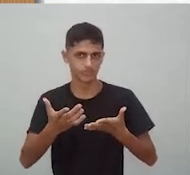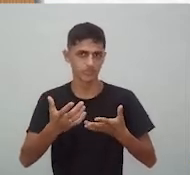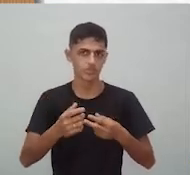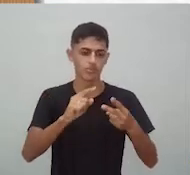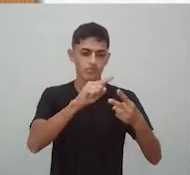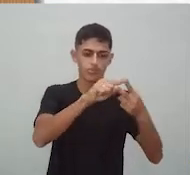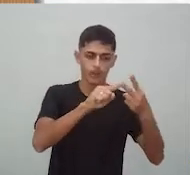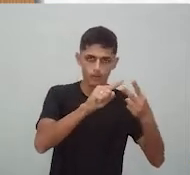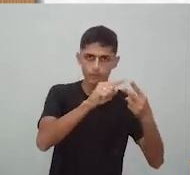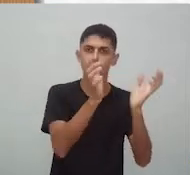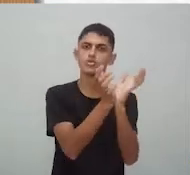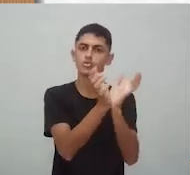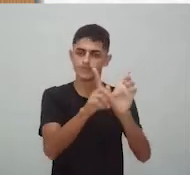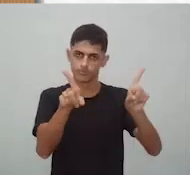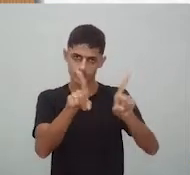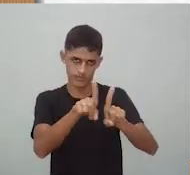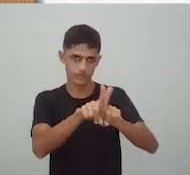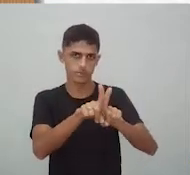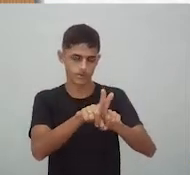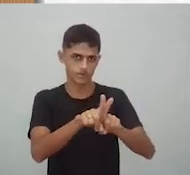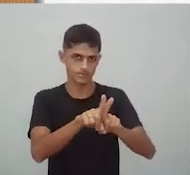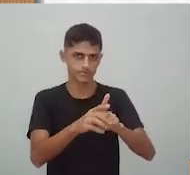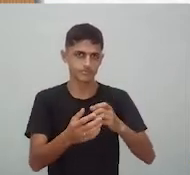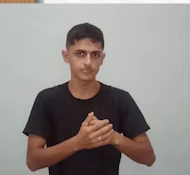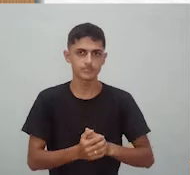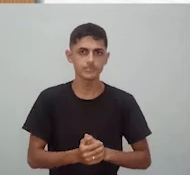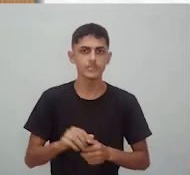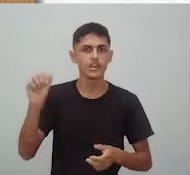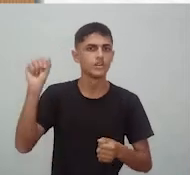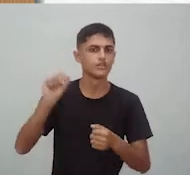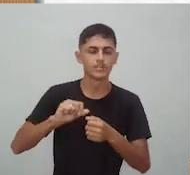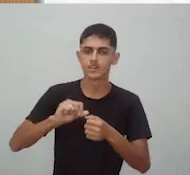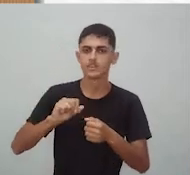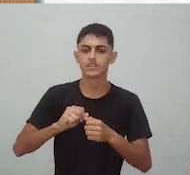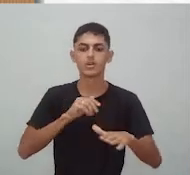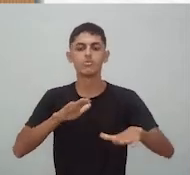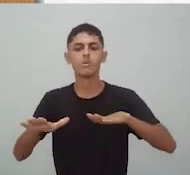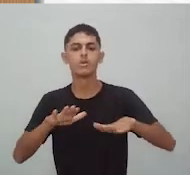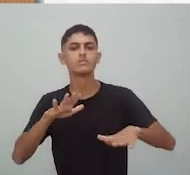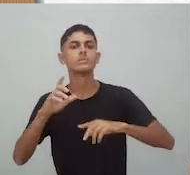sistema nervoso periférico, no qual são realizados movimentos involuntários.